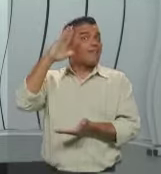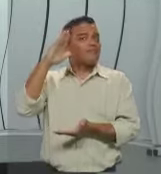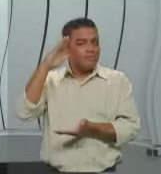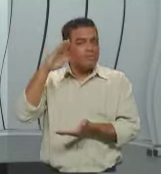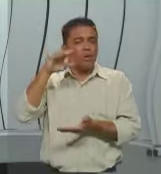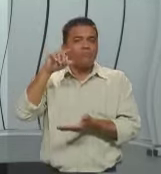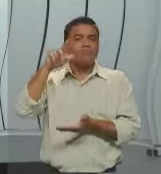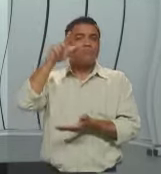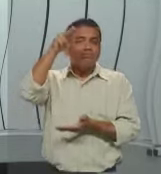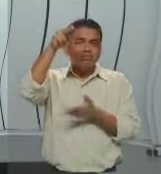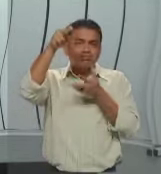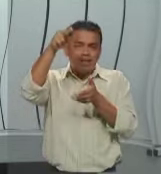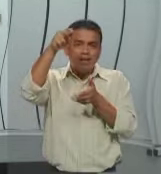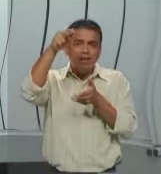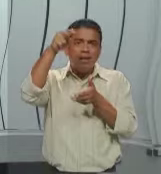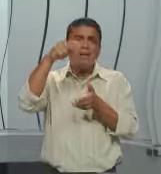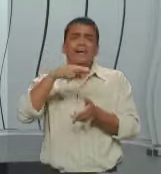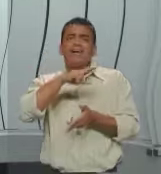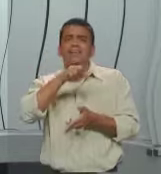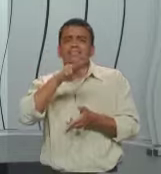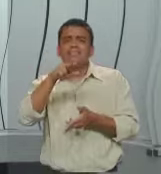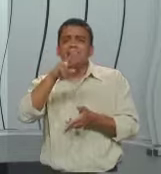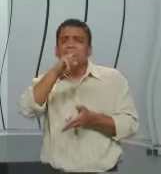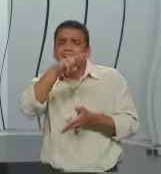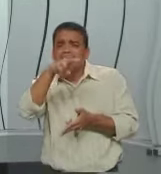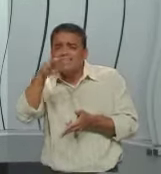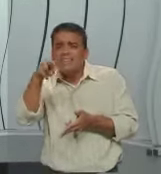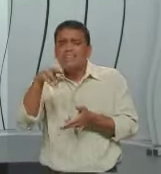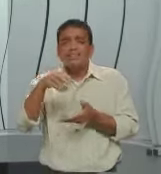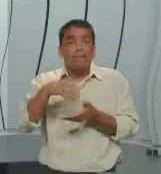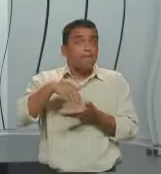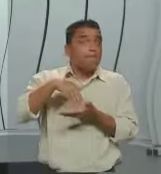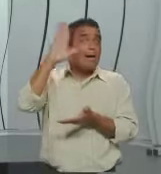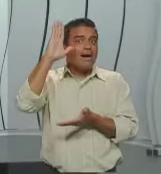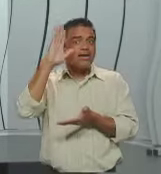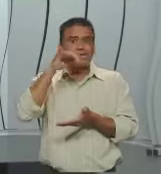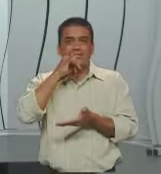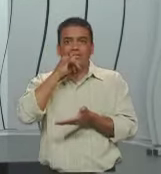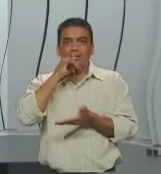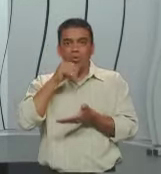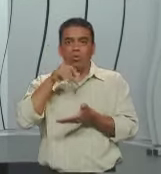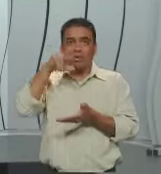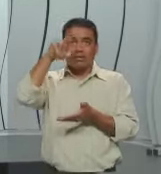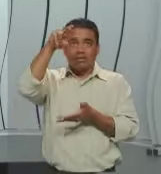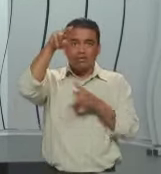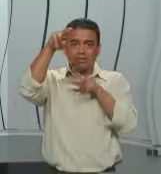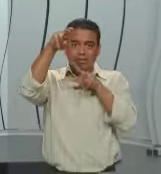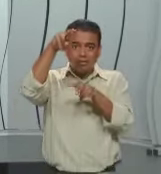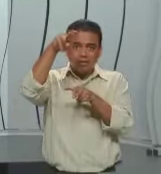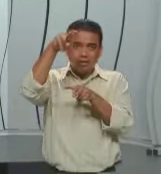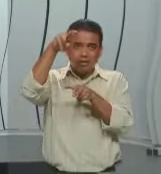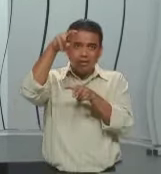um componente em paralelo, quando a resistência é muito grande, se eu pego uma coisa muito grande e coloco em paralelo com algo relativamente